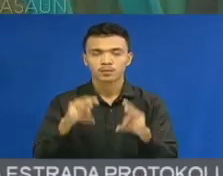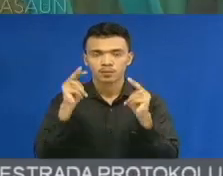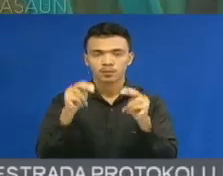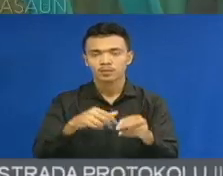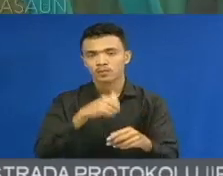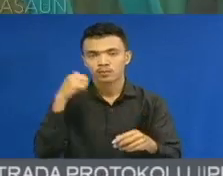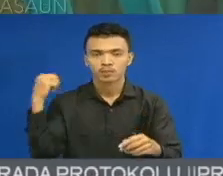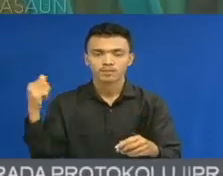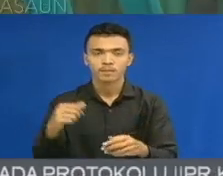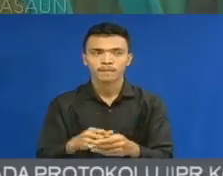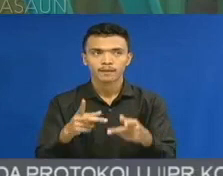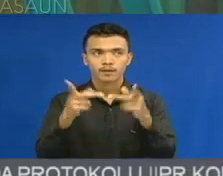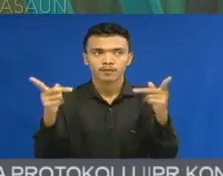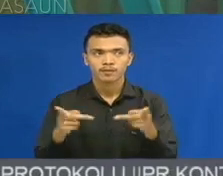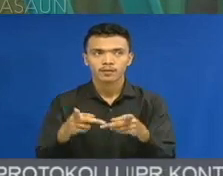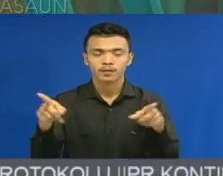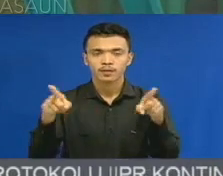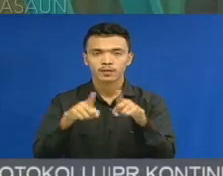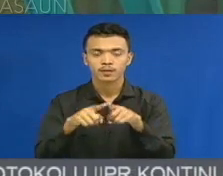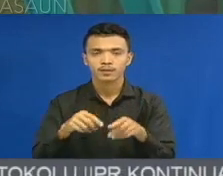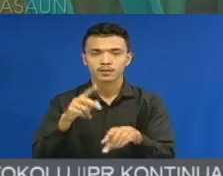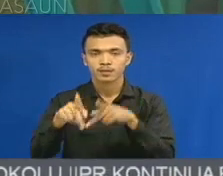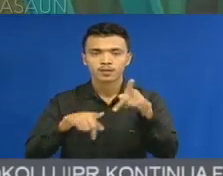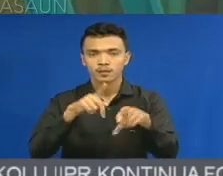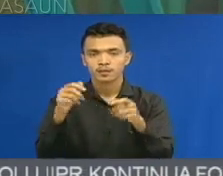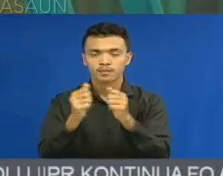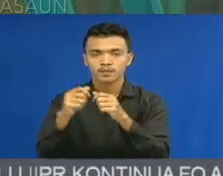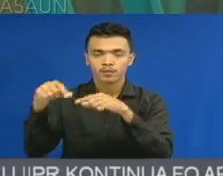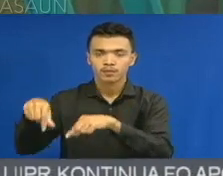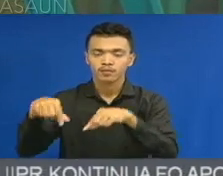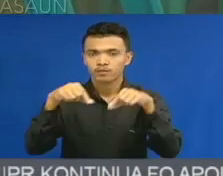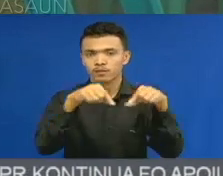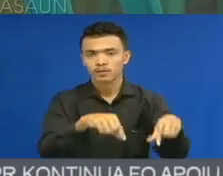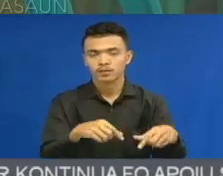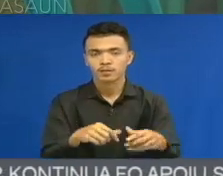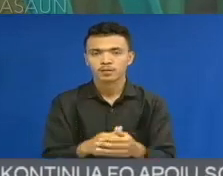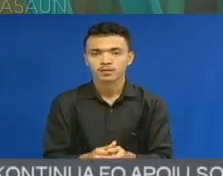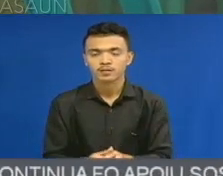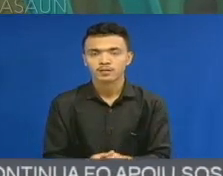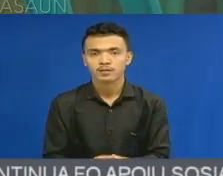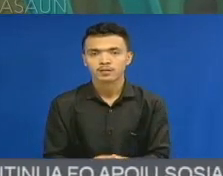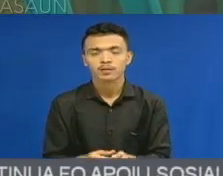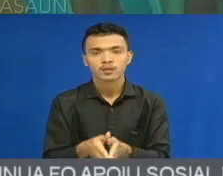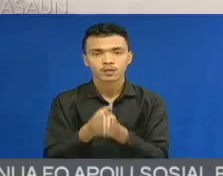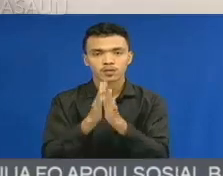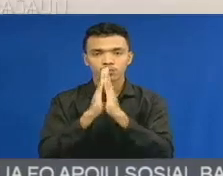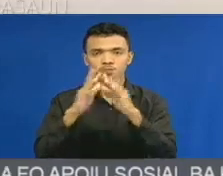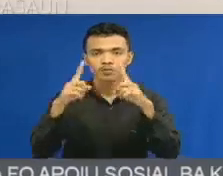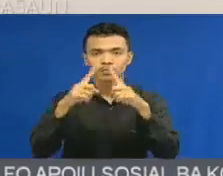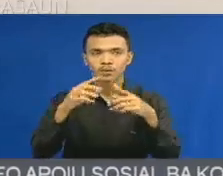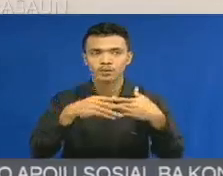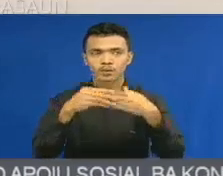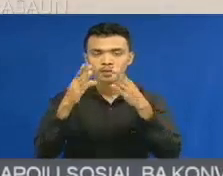kutu. Ia fatin hanesan cidadão ho deficiência Ursula Maria Zoanes, mos suzerre ba